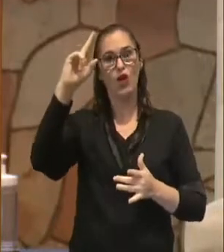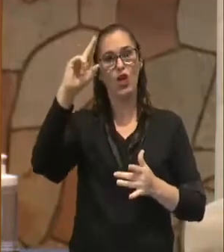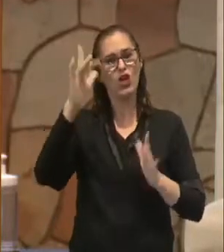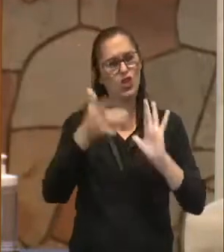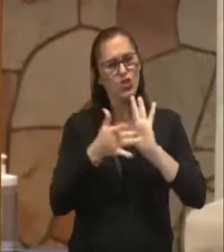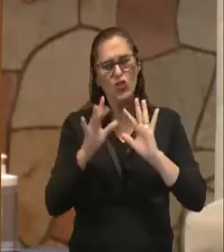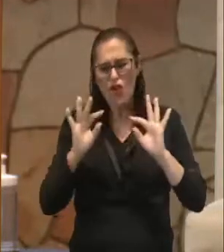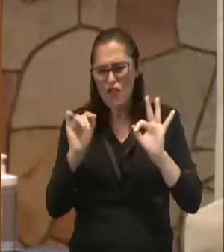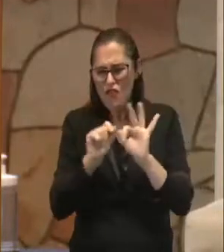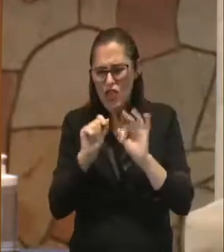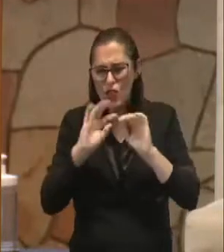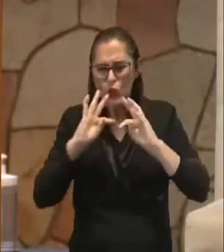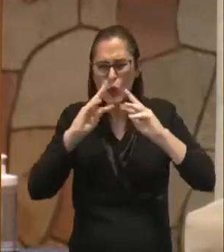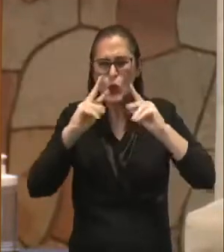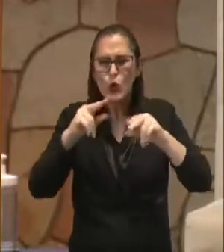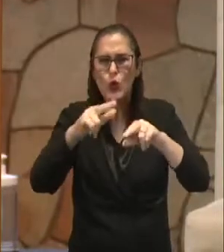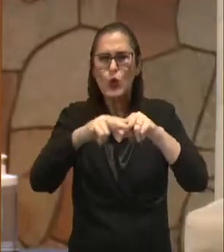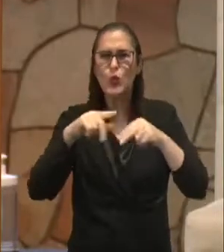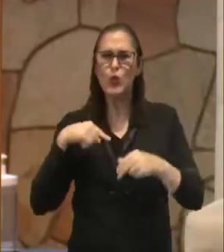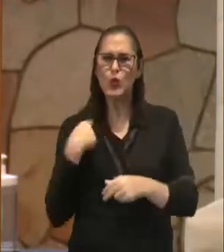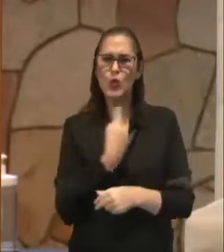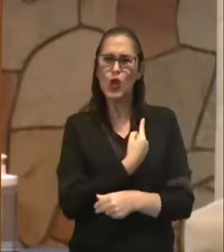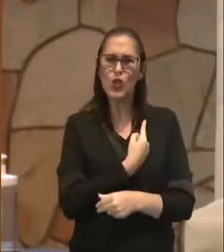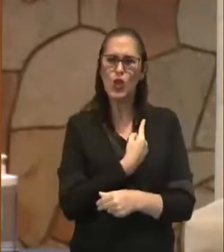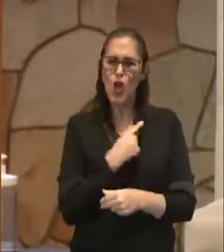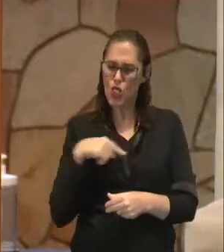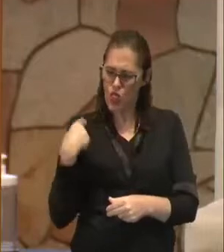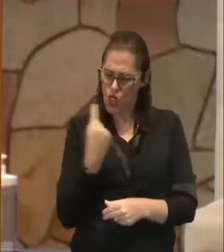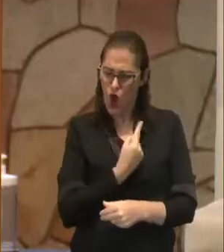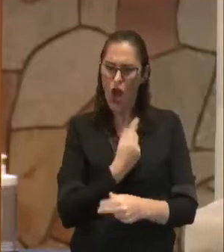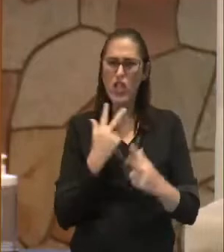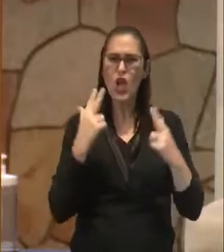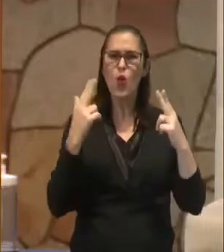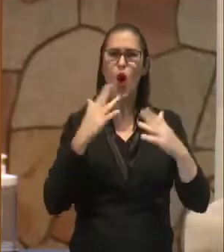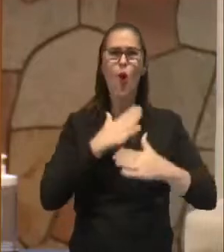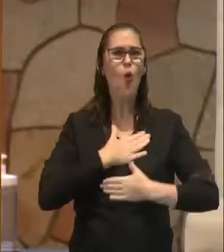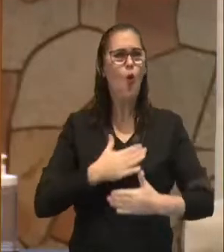nós, e nós somos o seu corpo, nós somos